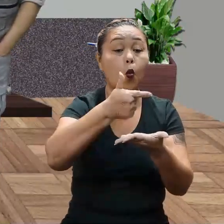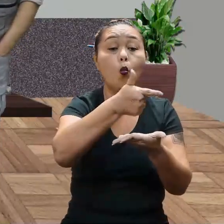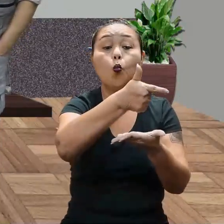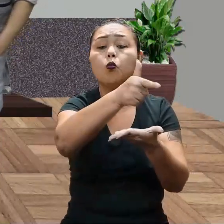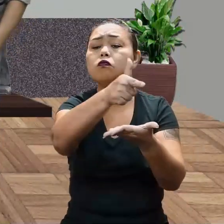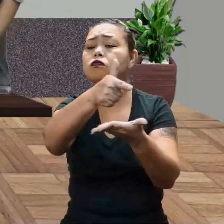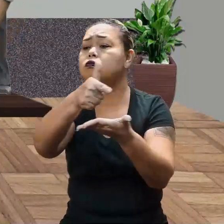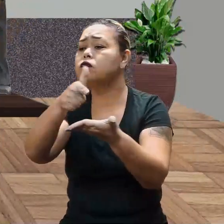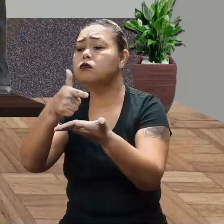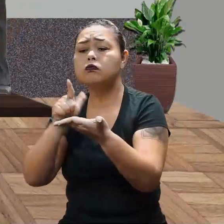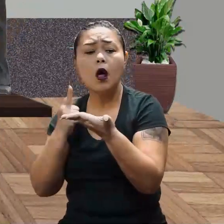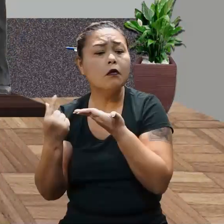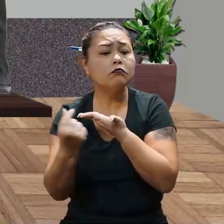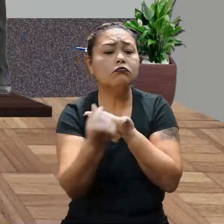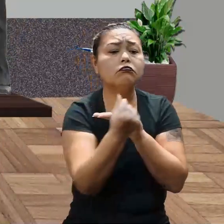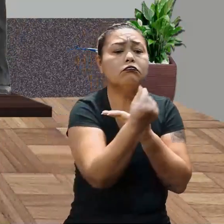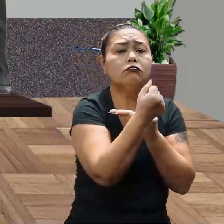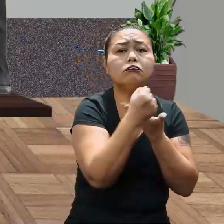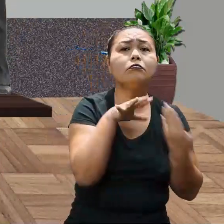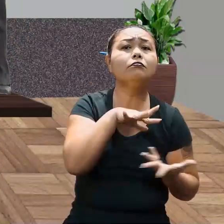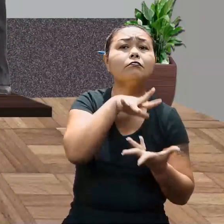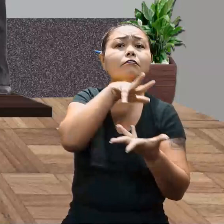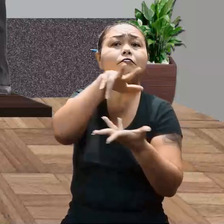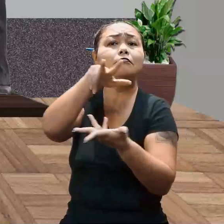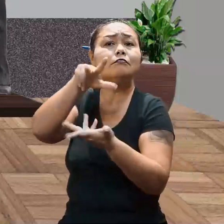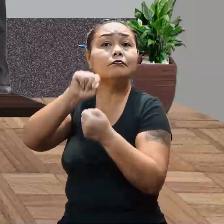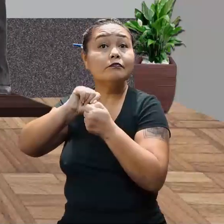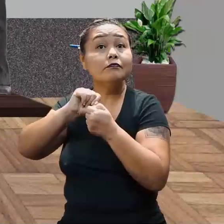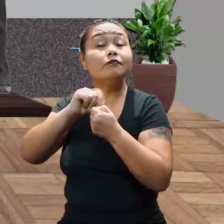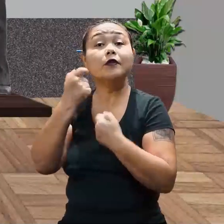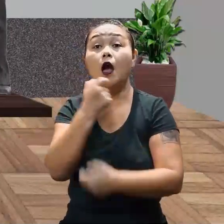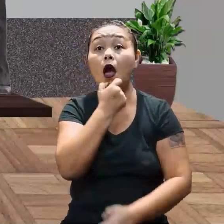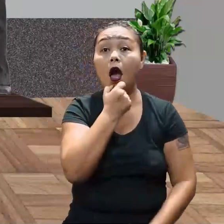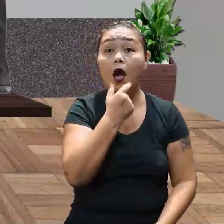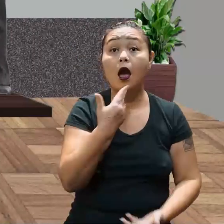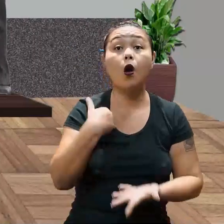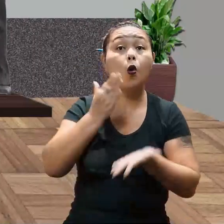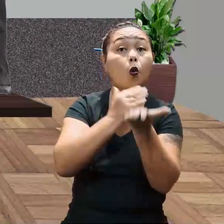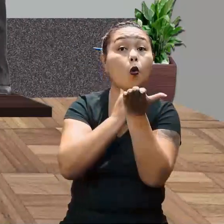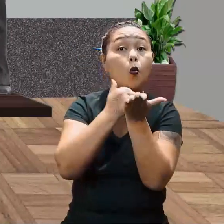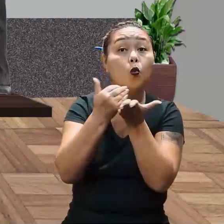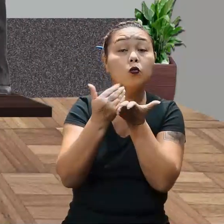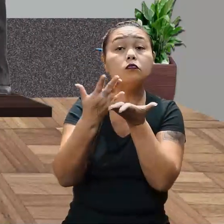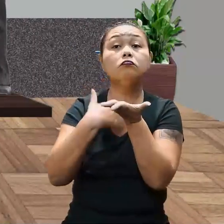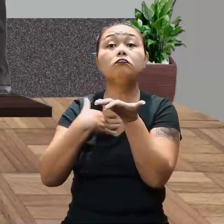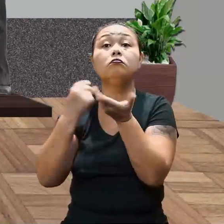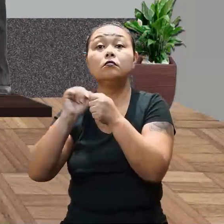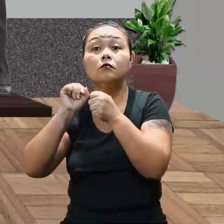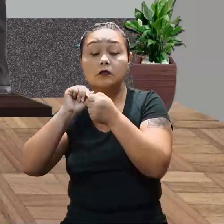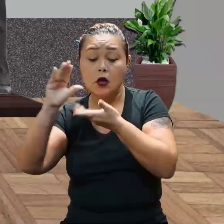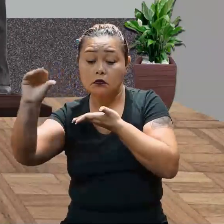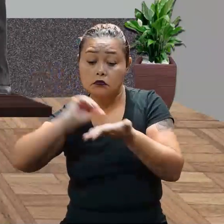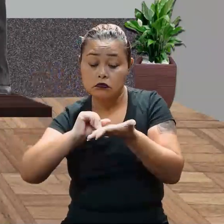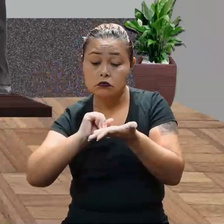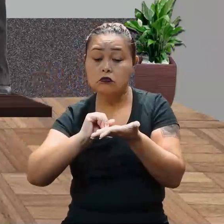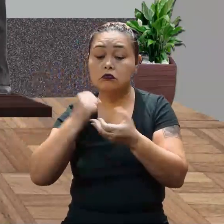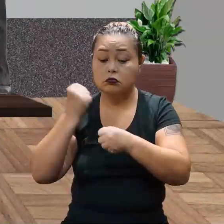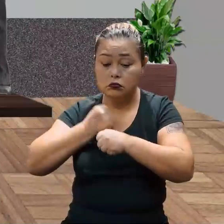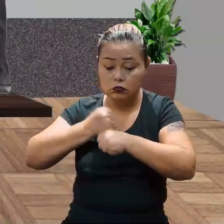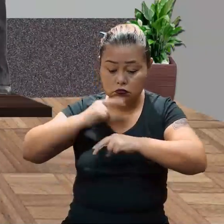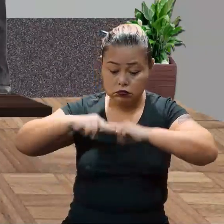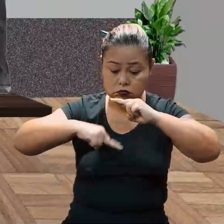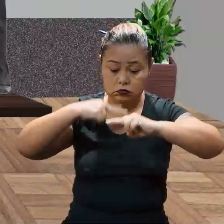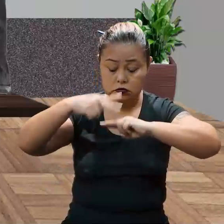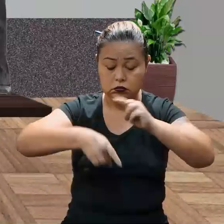outros empreendimentos capitalistas pelo mundo. É a Inglaterra que começa a financiar aqui a construção da estrada de ferro